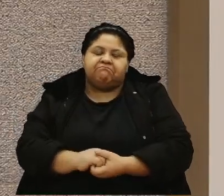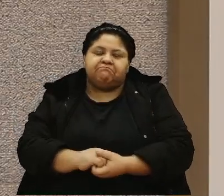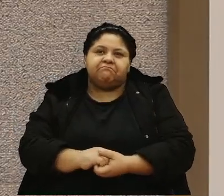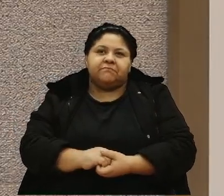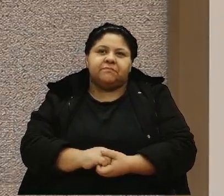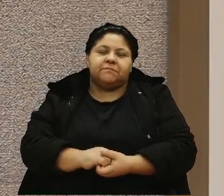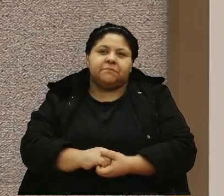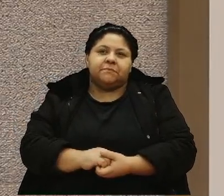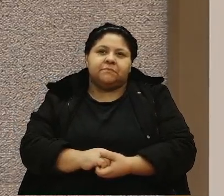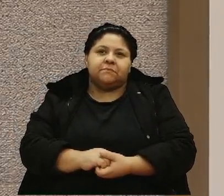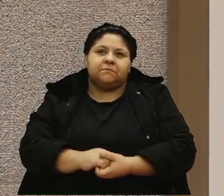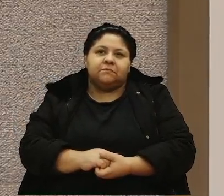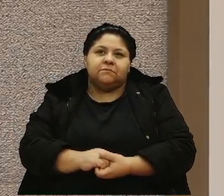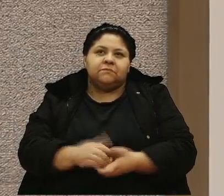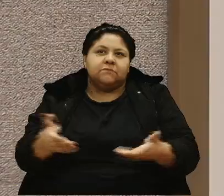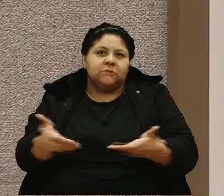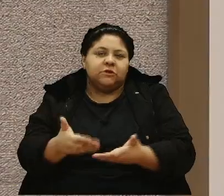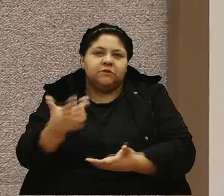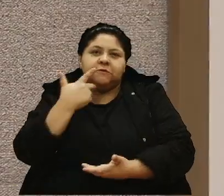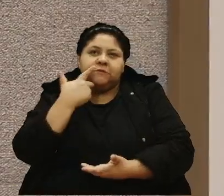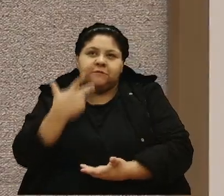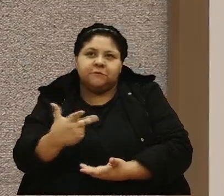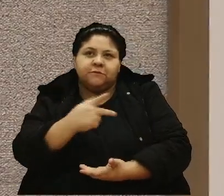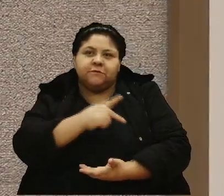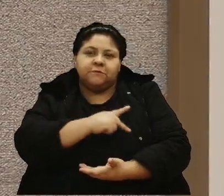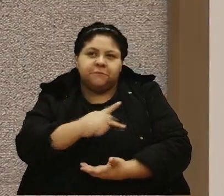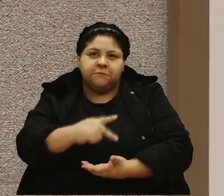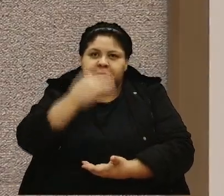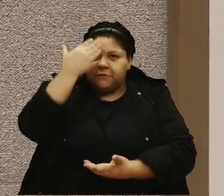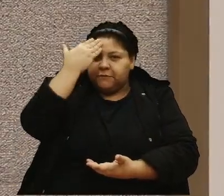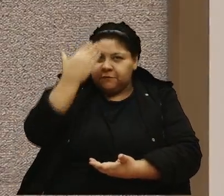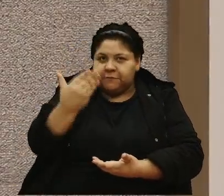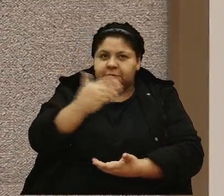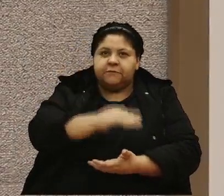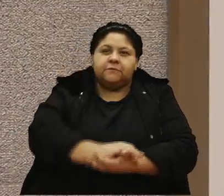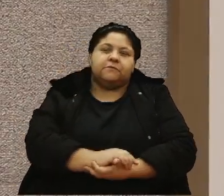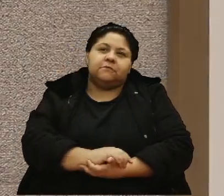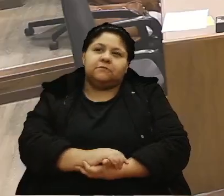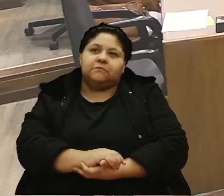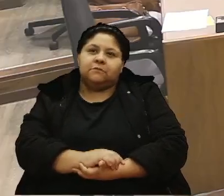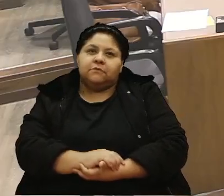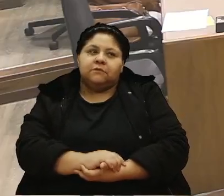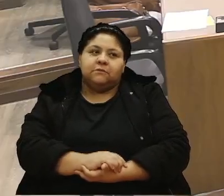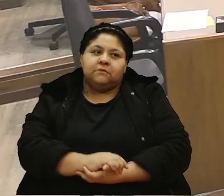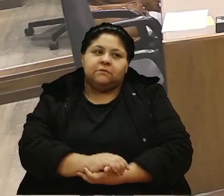fica essa aqui a minha fala, senhor presidente. Muito obrigado. Obrigado, vereador Eloy. Com a palavra, vereadora